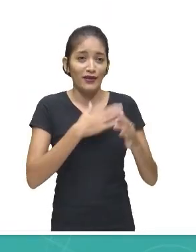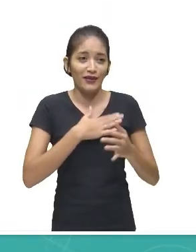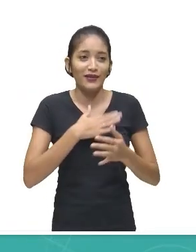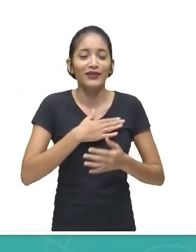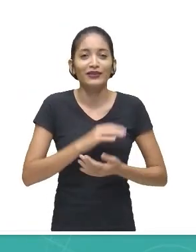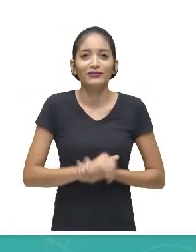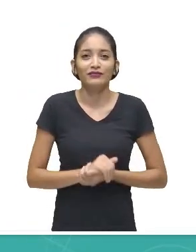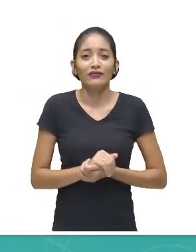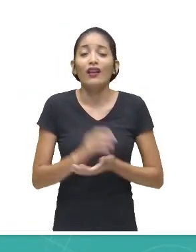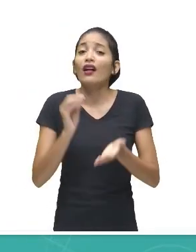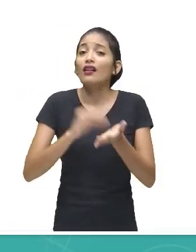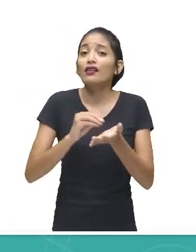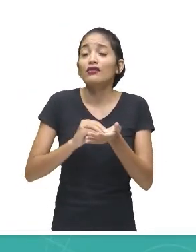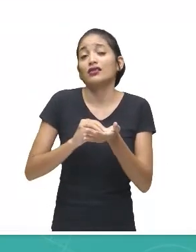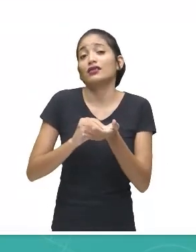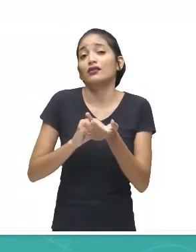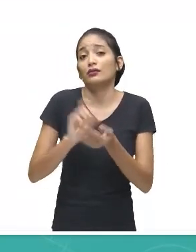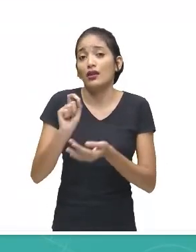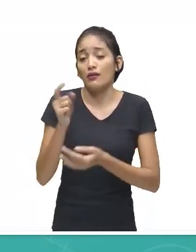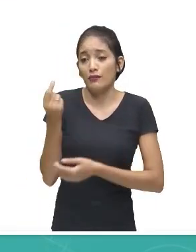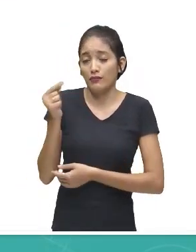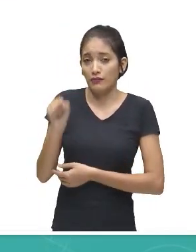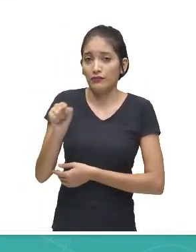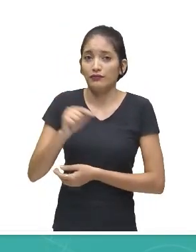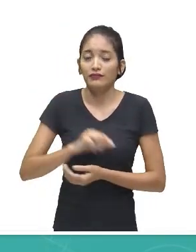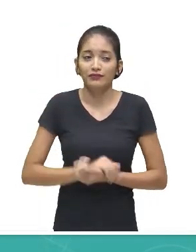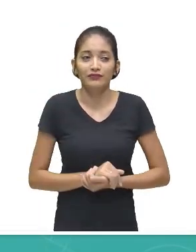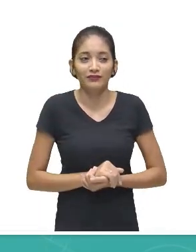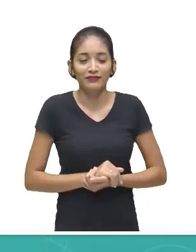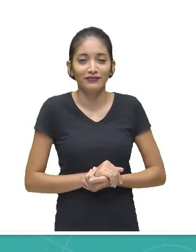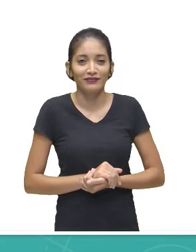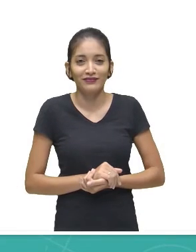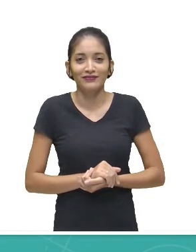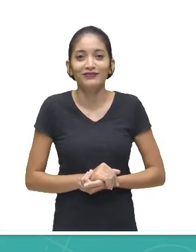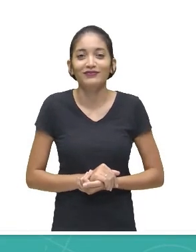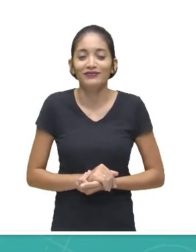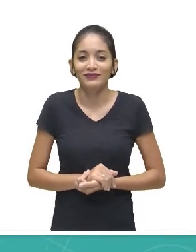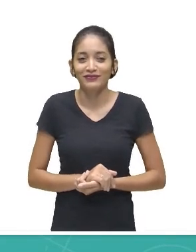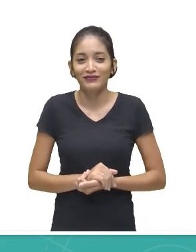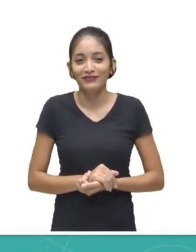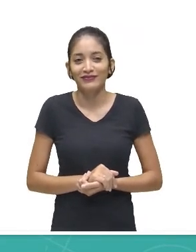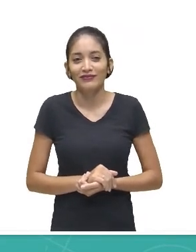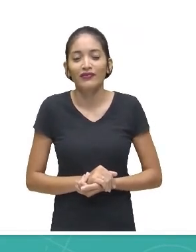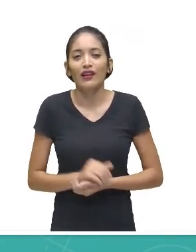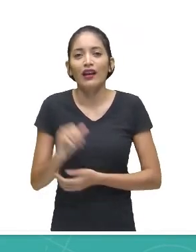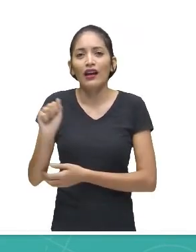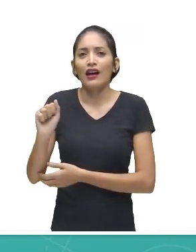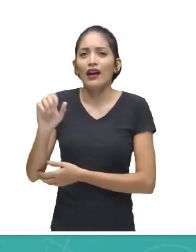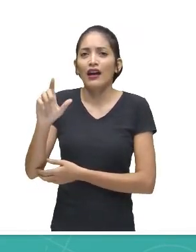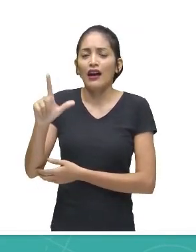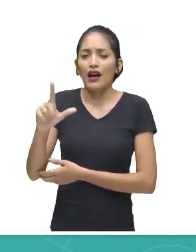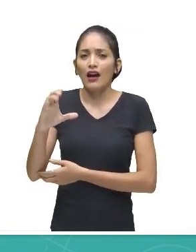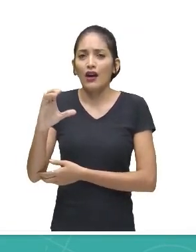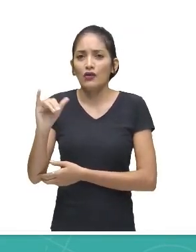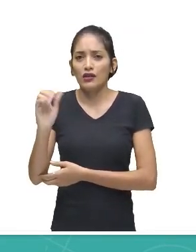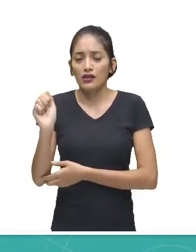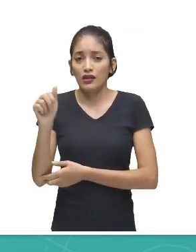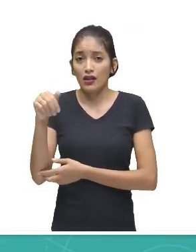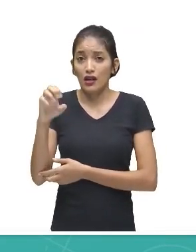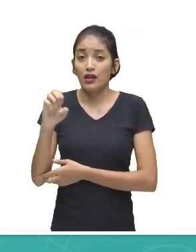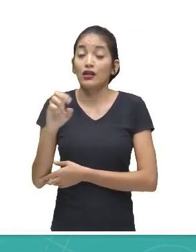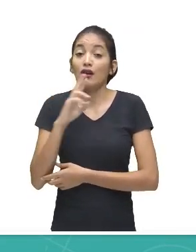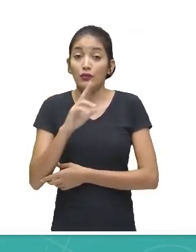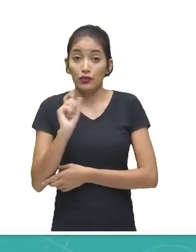mas ficou faltando aí alguma coisa. E a Alziane respondeu questão 1, né? Ela